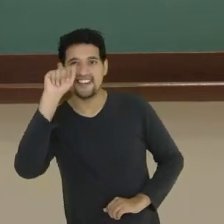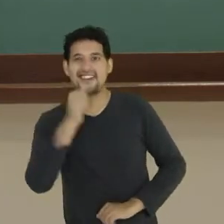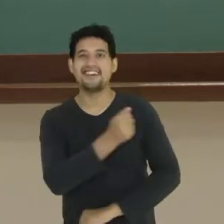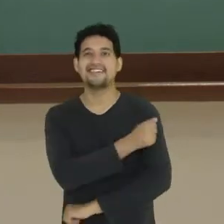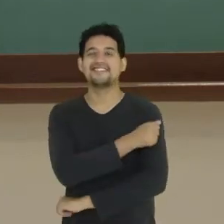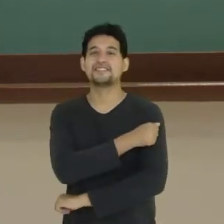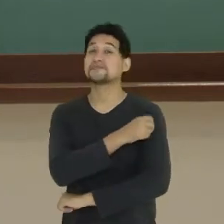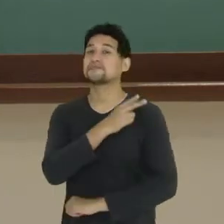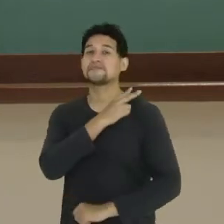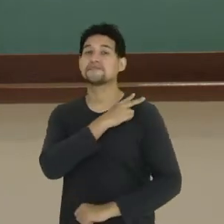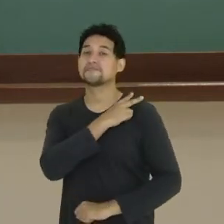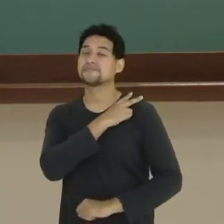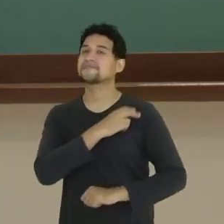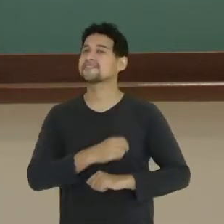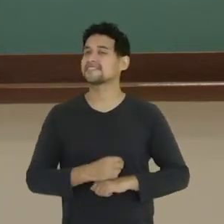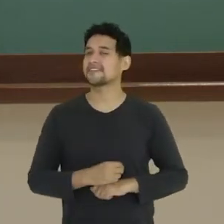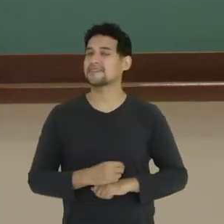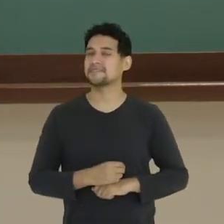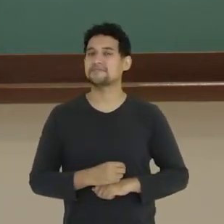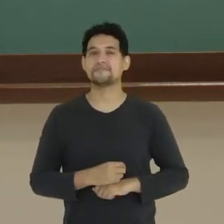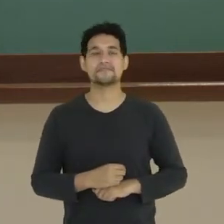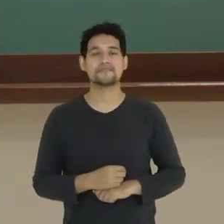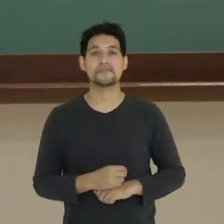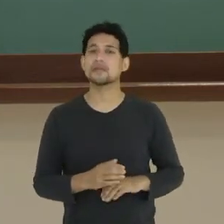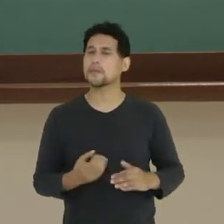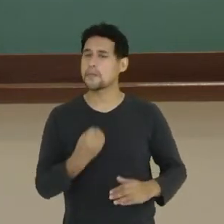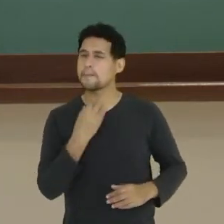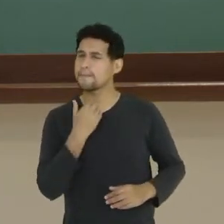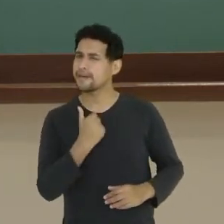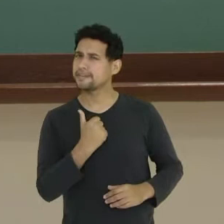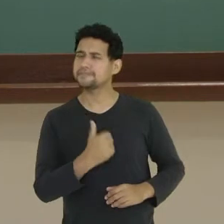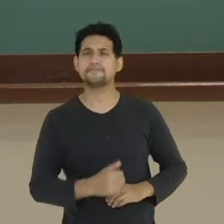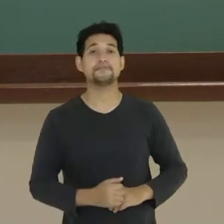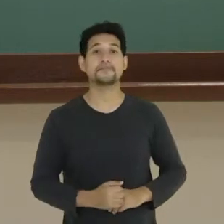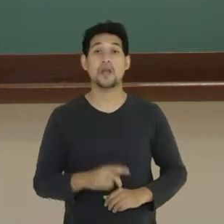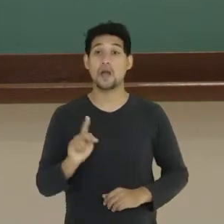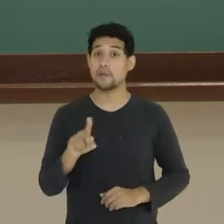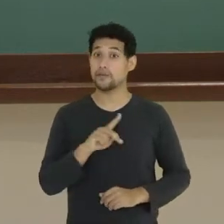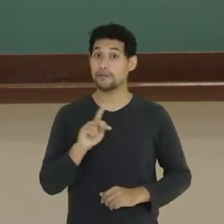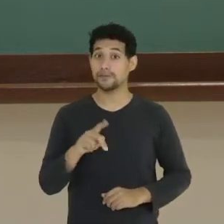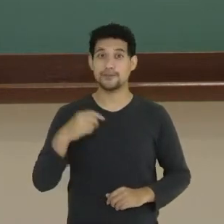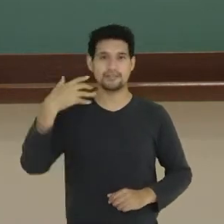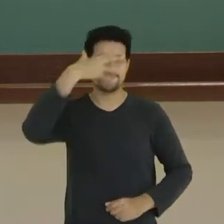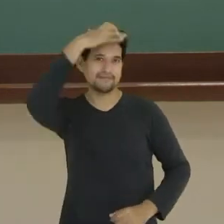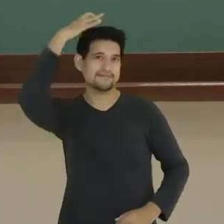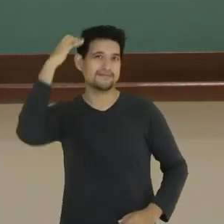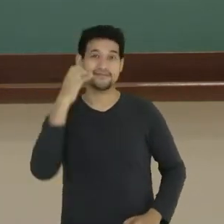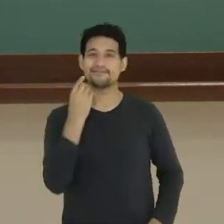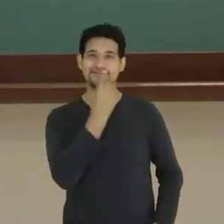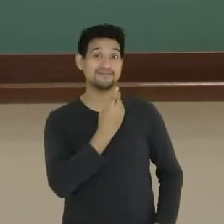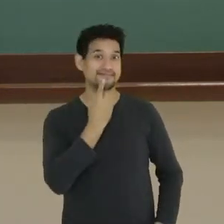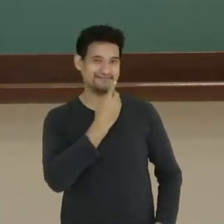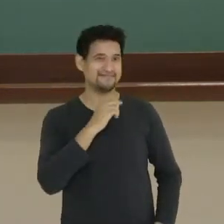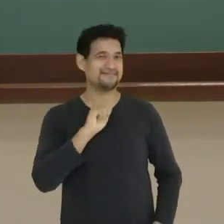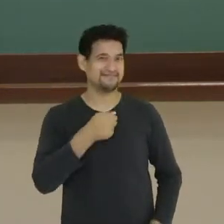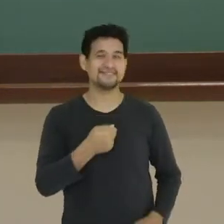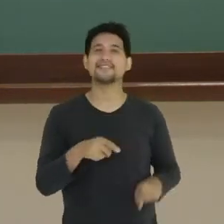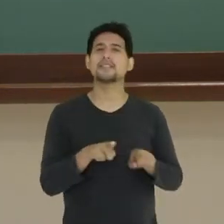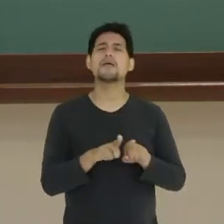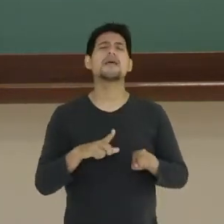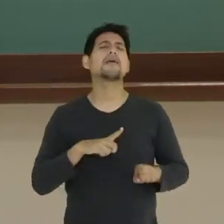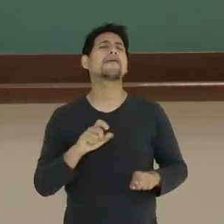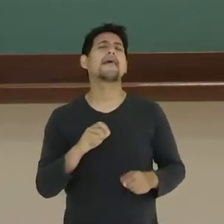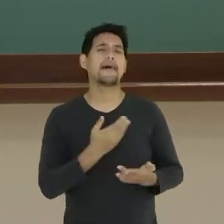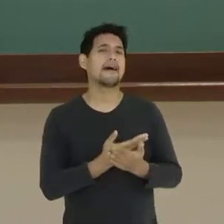estudantes da segunda série do ensino médio. Tudo bem com vocês? Eu sou a professora Susan dos Anjos e essa é